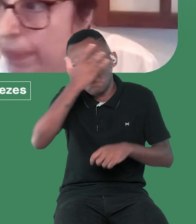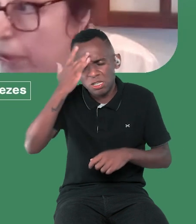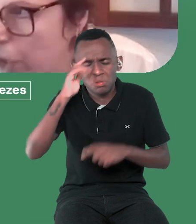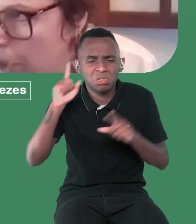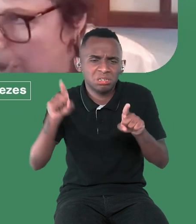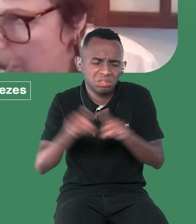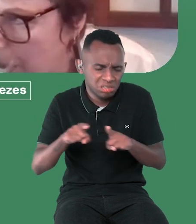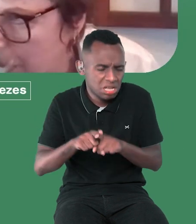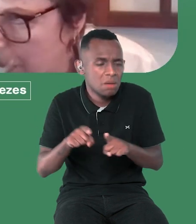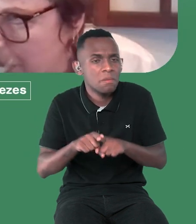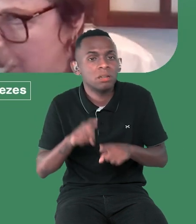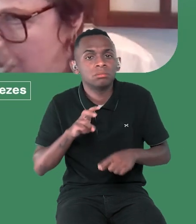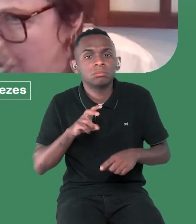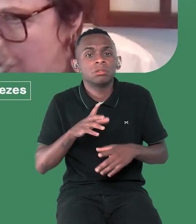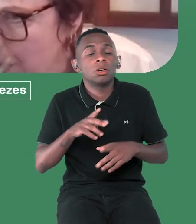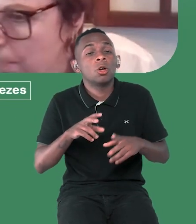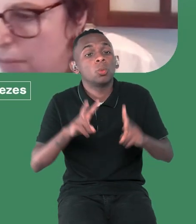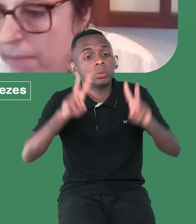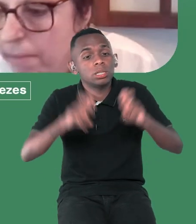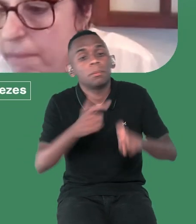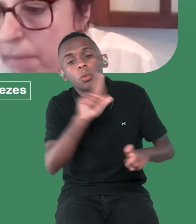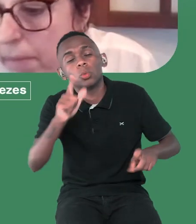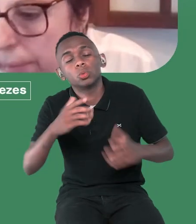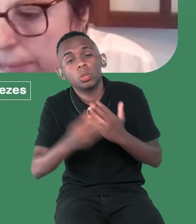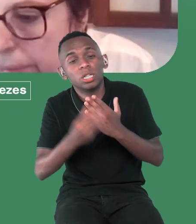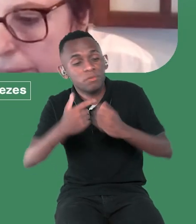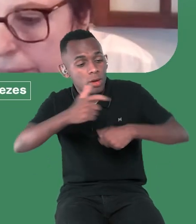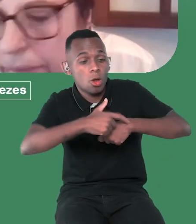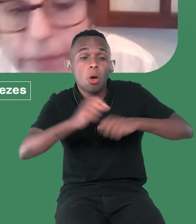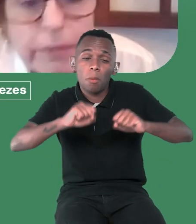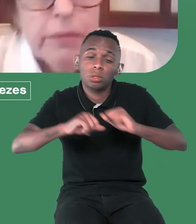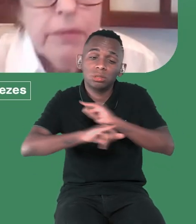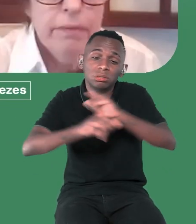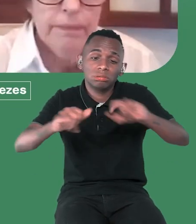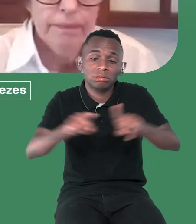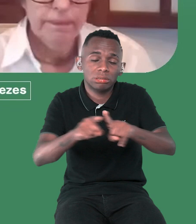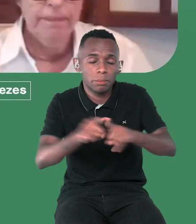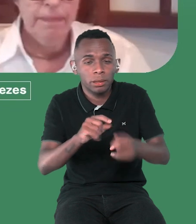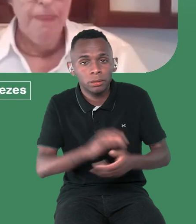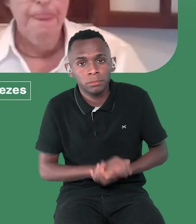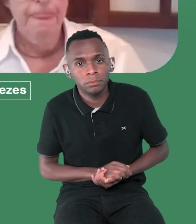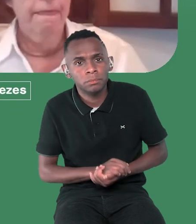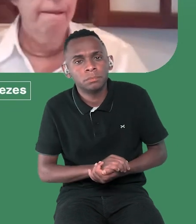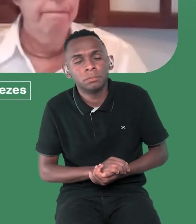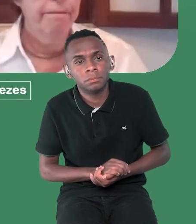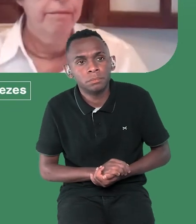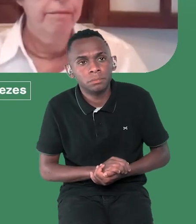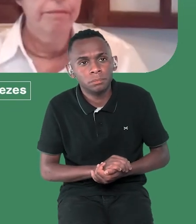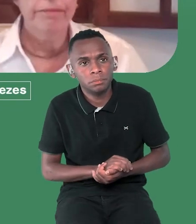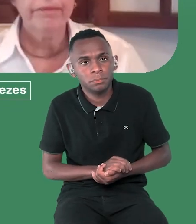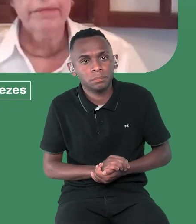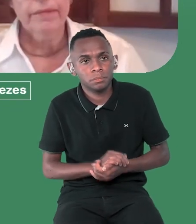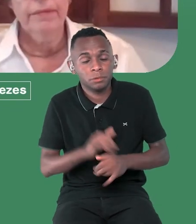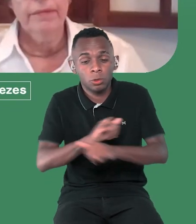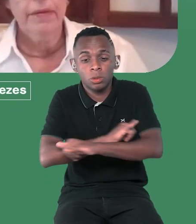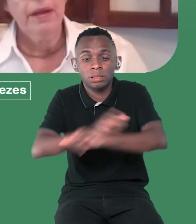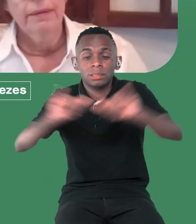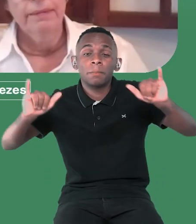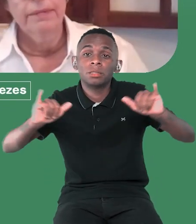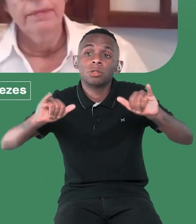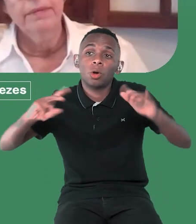de criança, ela pega o livro, ela nem sabe ler, mas a ilustração diz tanto, né? Que ela